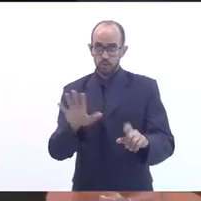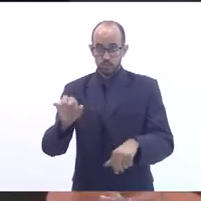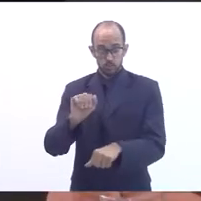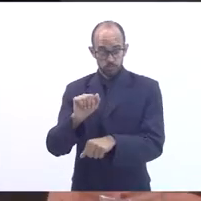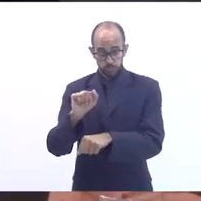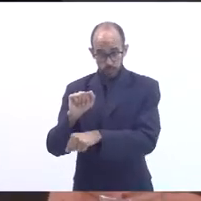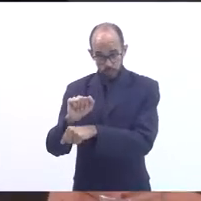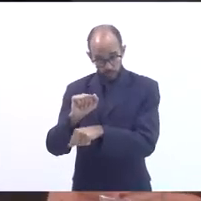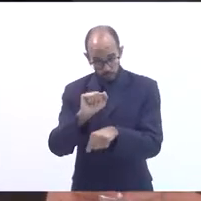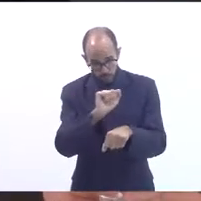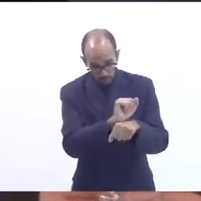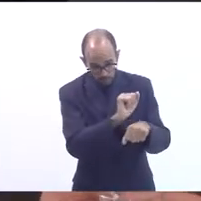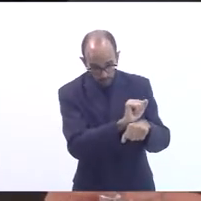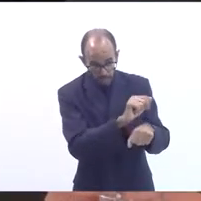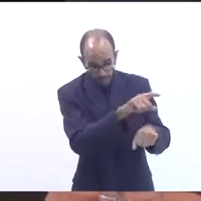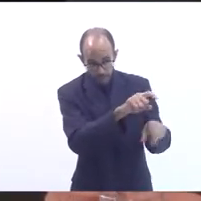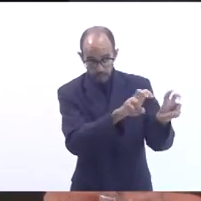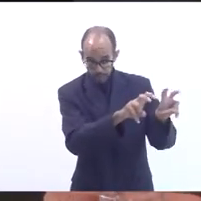audiências